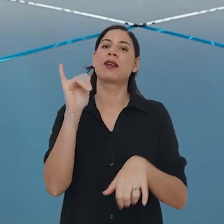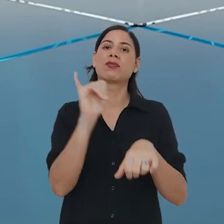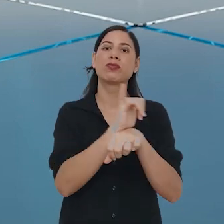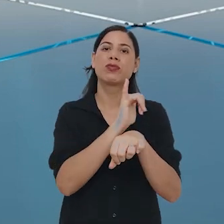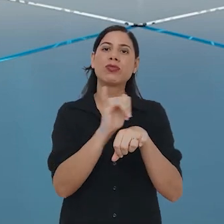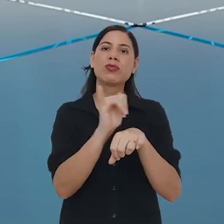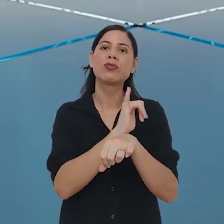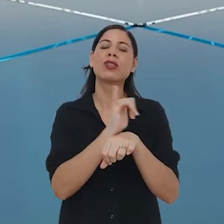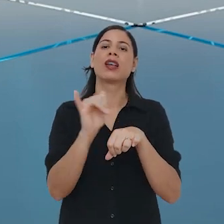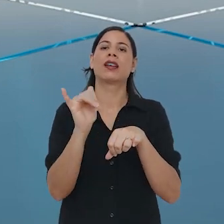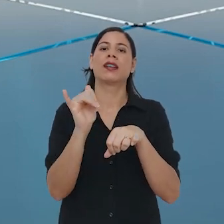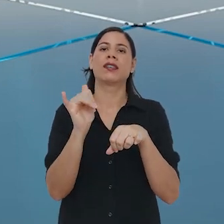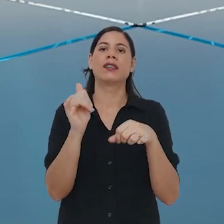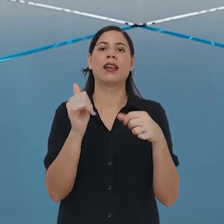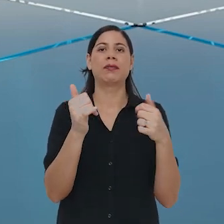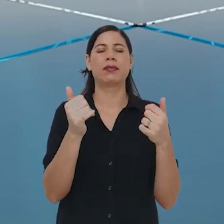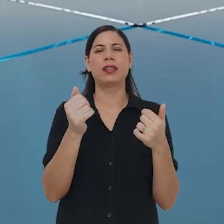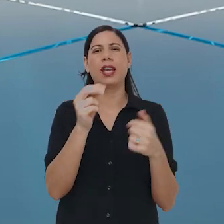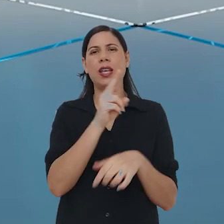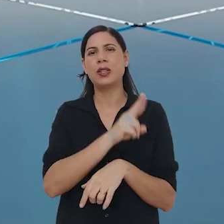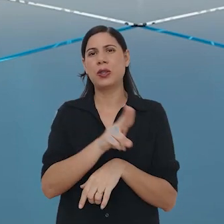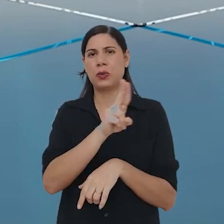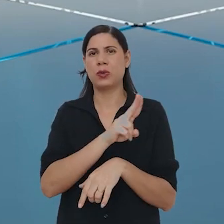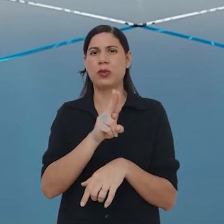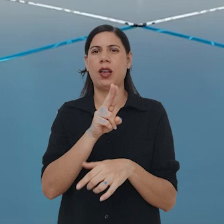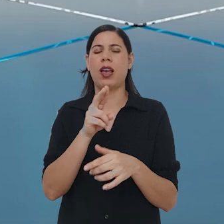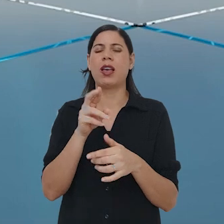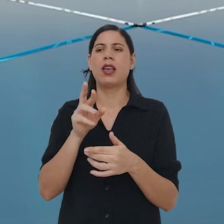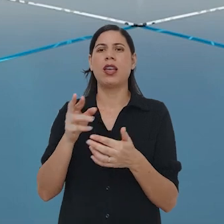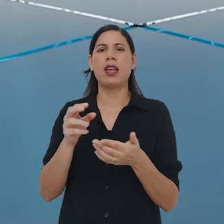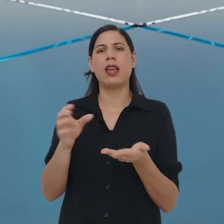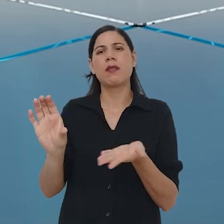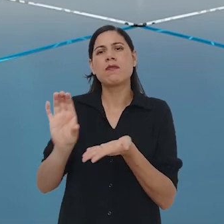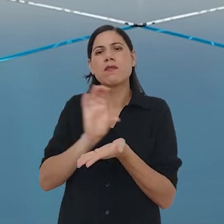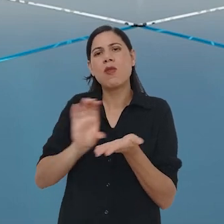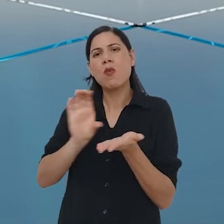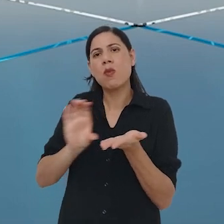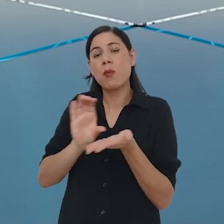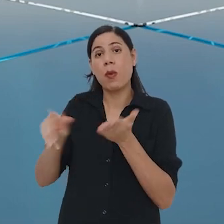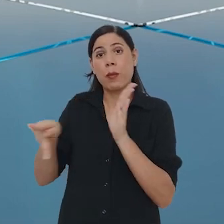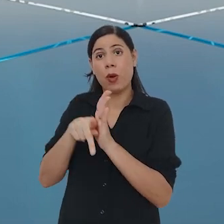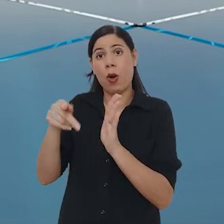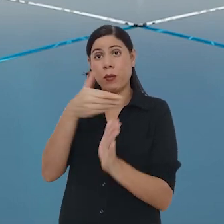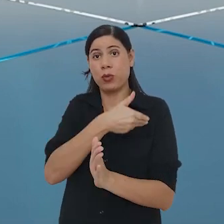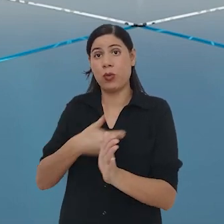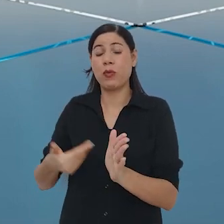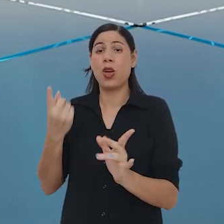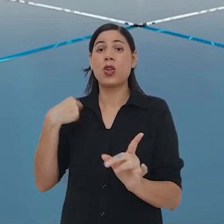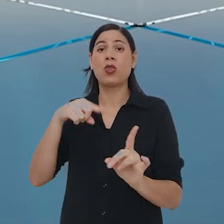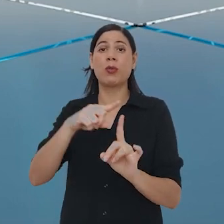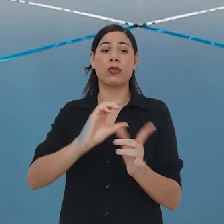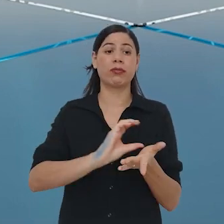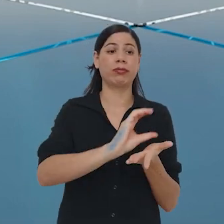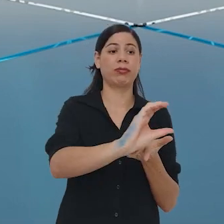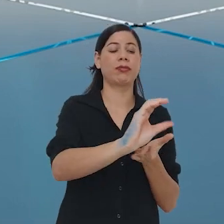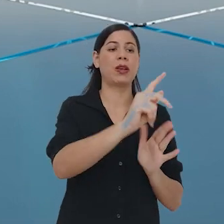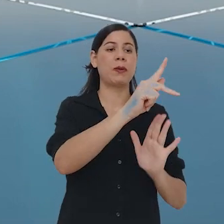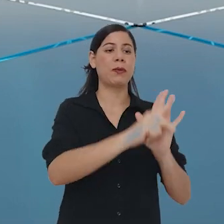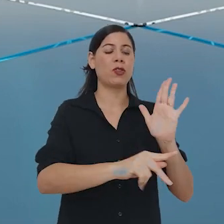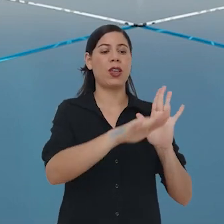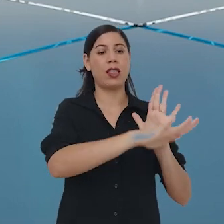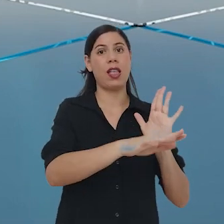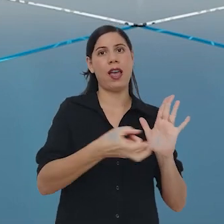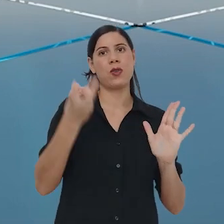os mecanismos que permitem a renúncia fiscal de recursos por parte do governo para incentivar projetos nas áreas